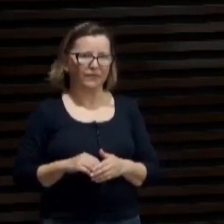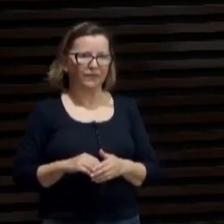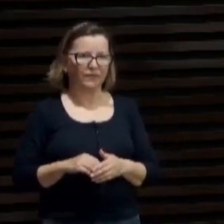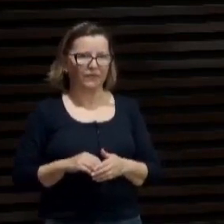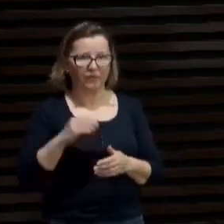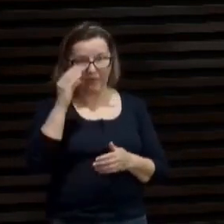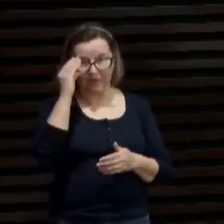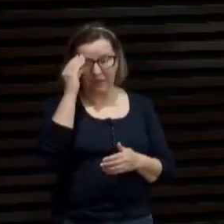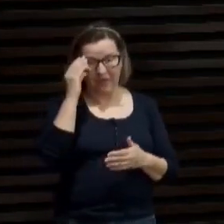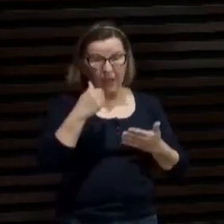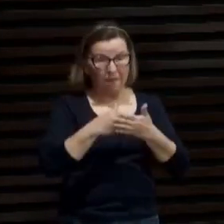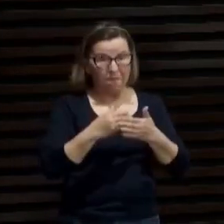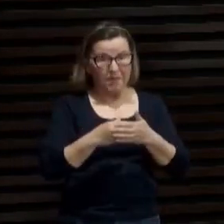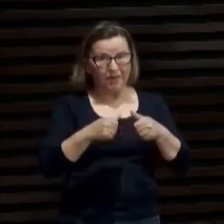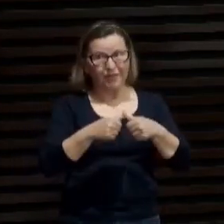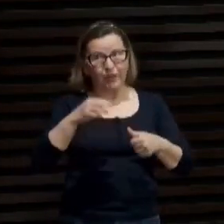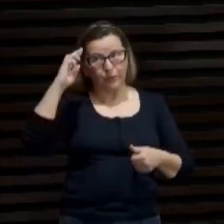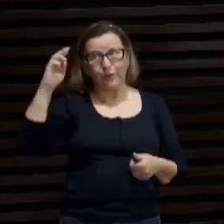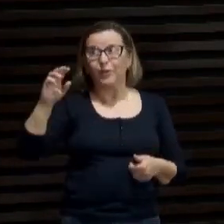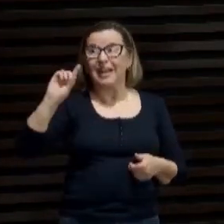Perto está o Senhor, Ele é o juiz.